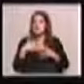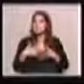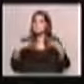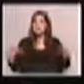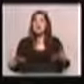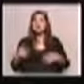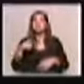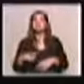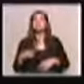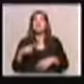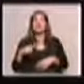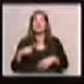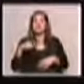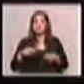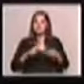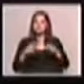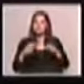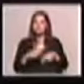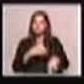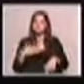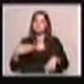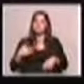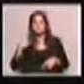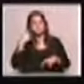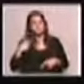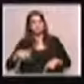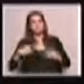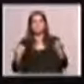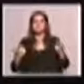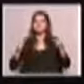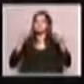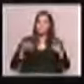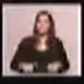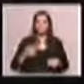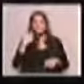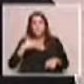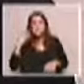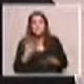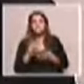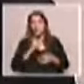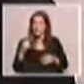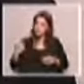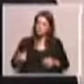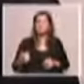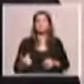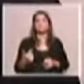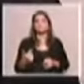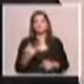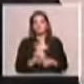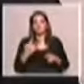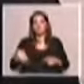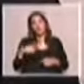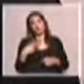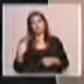Vítor, trazer este problema de saúde à ordem do dia, não apenas no dia em que se comemora esta efeméride, mas nós, enquanto